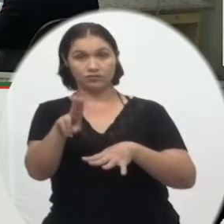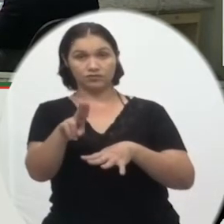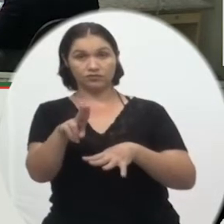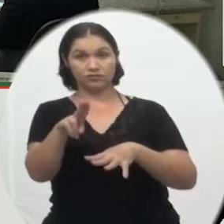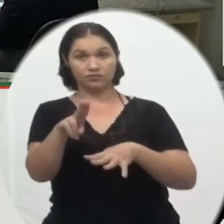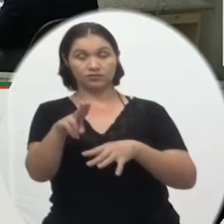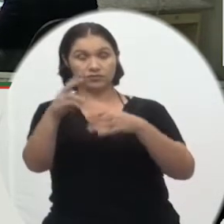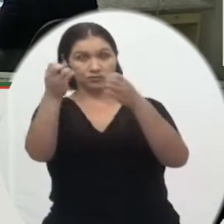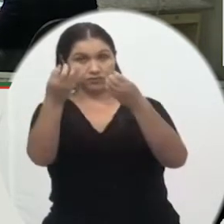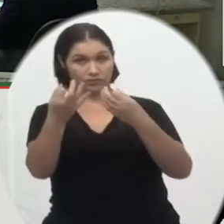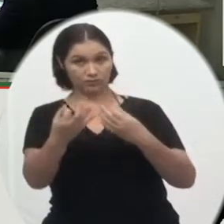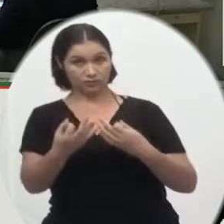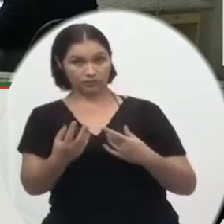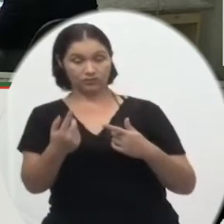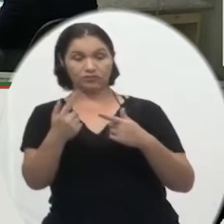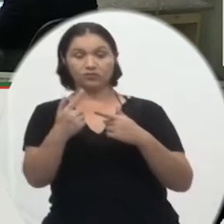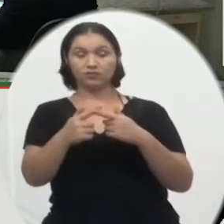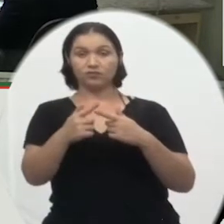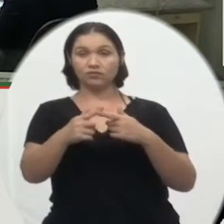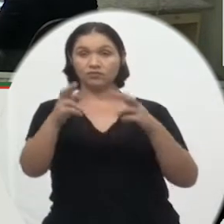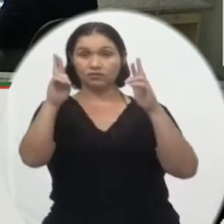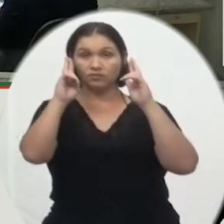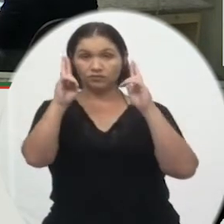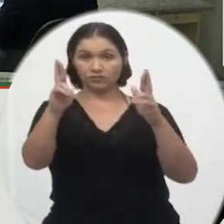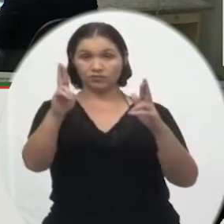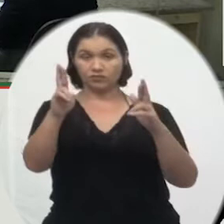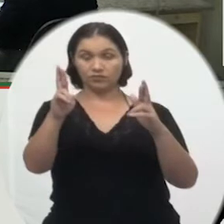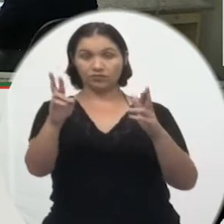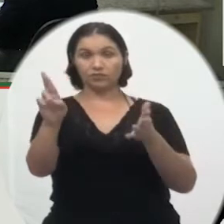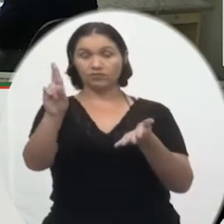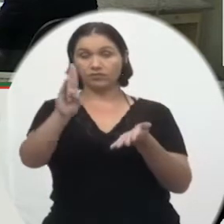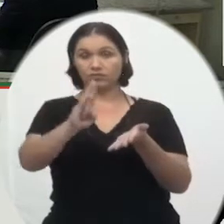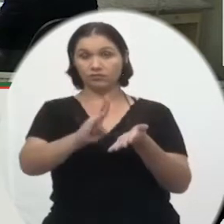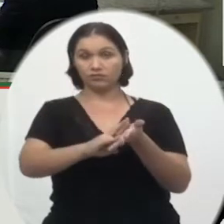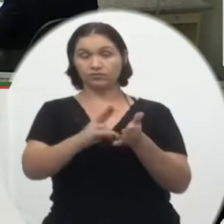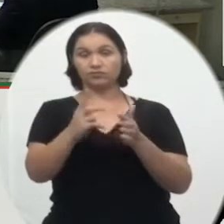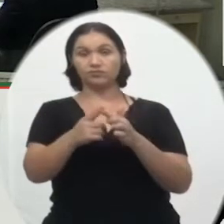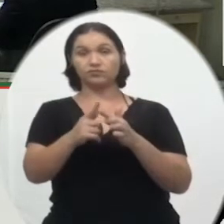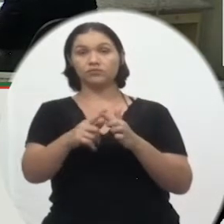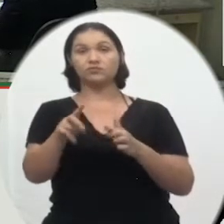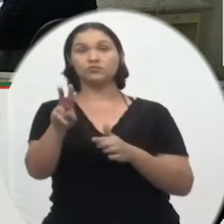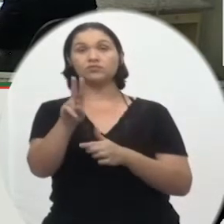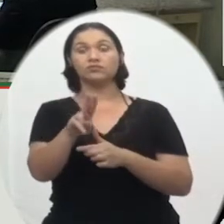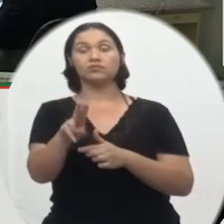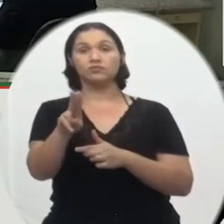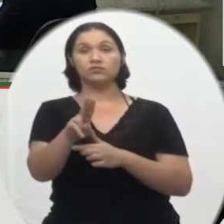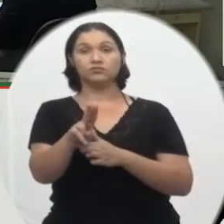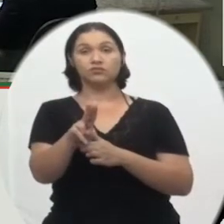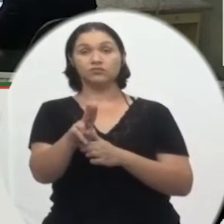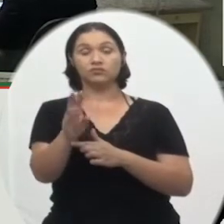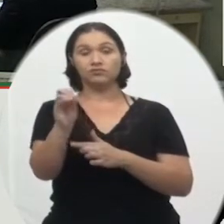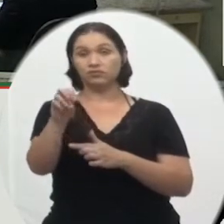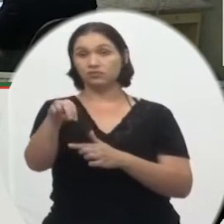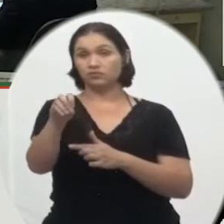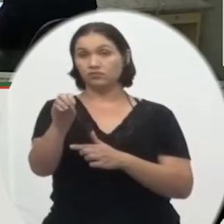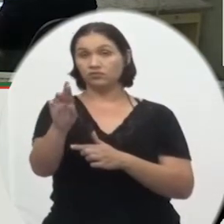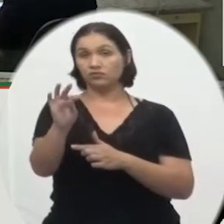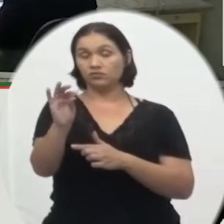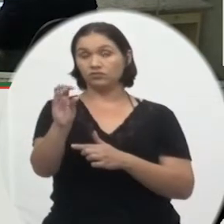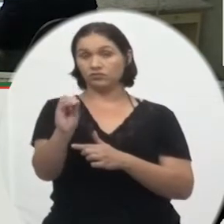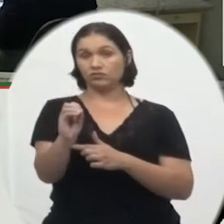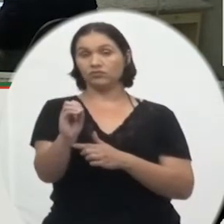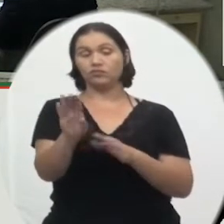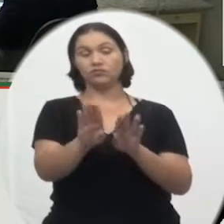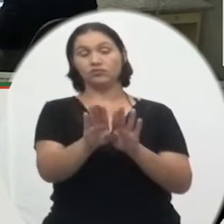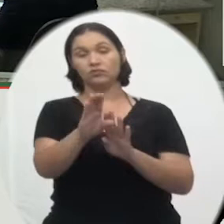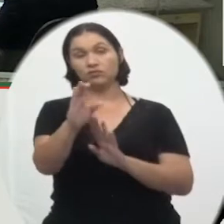Interno, solicitado pelo vereador Ademir José Honorato e tempo por ele e cedido pelos seguintes vereadores: Camila